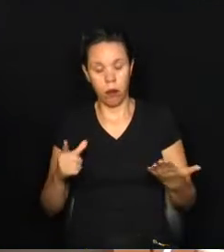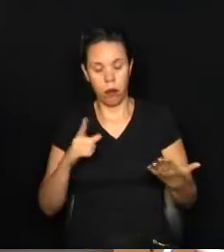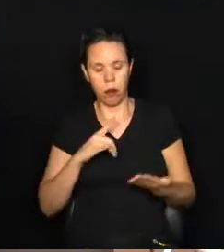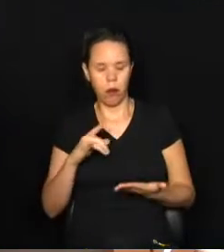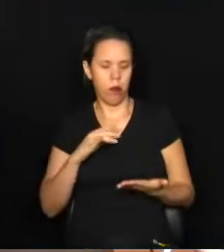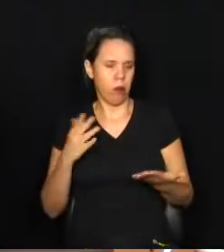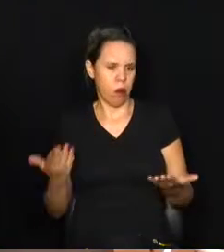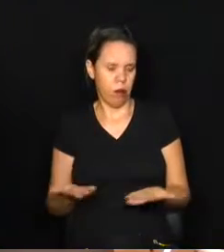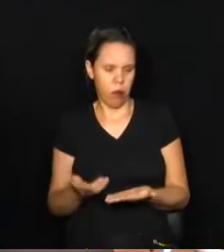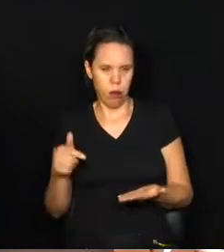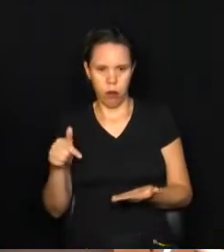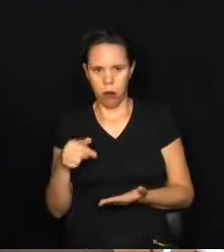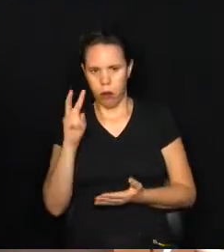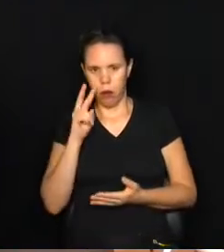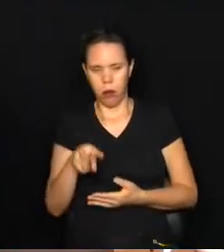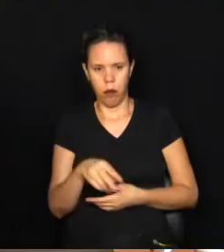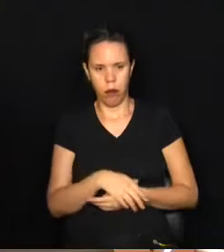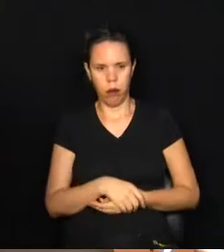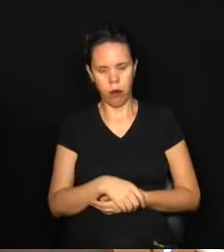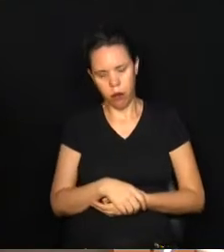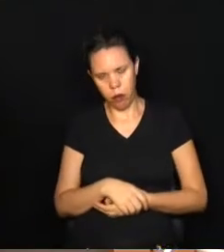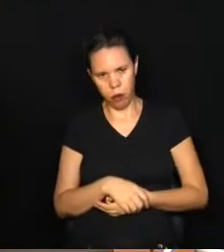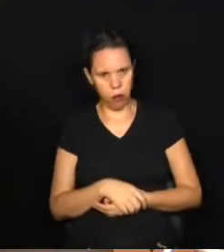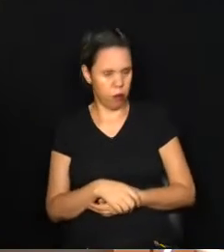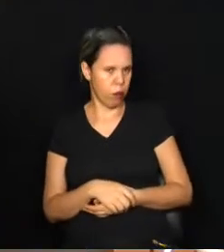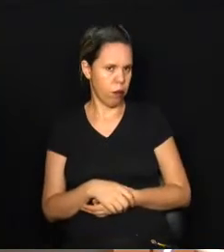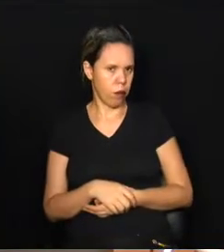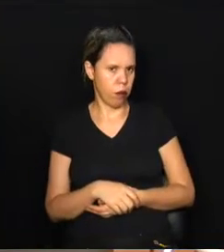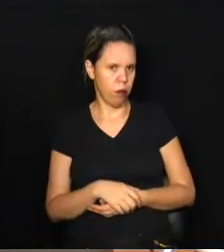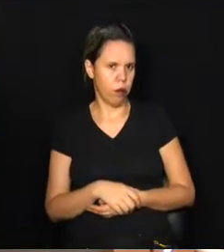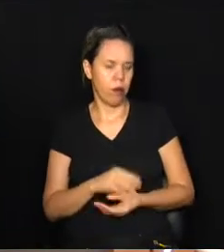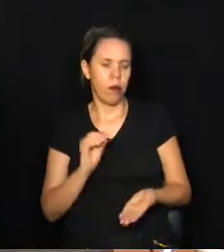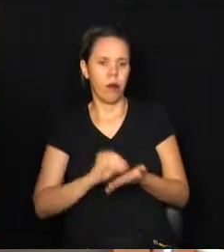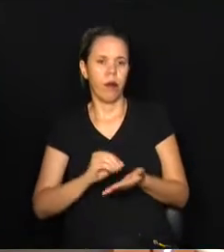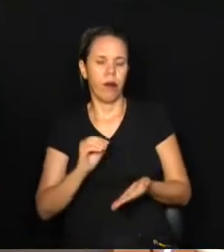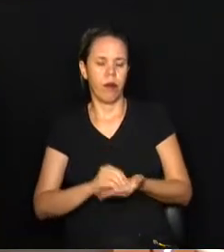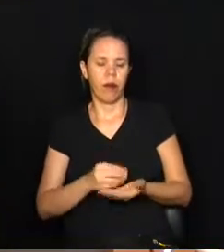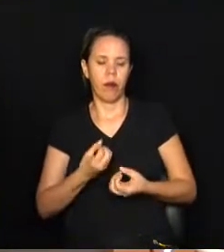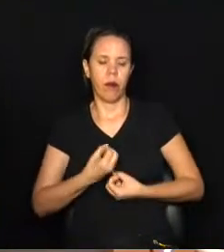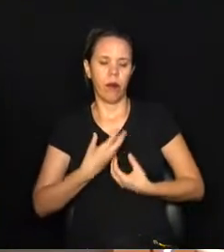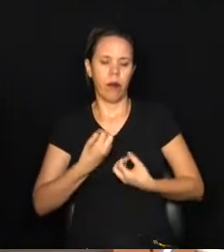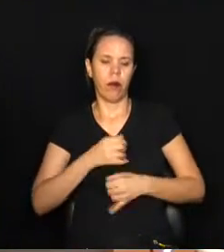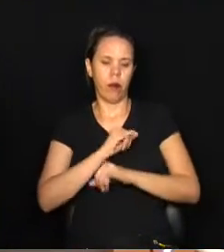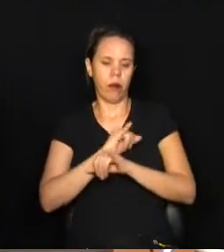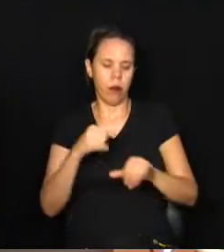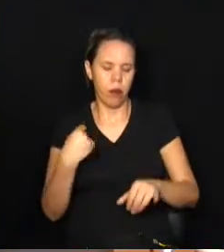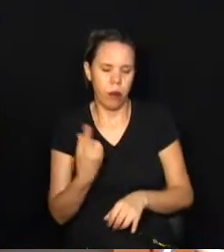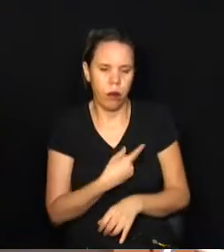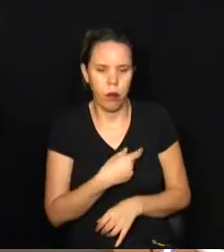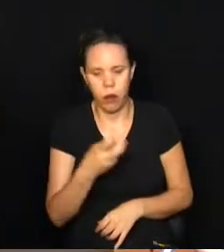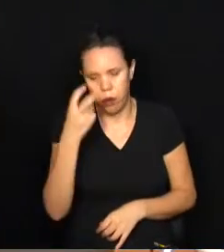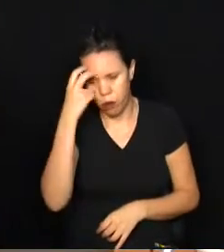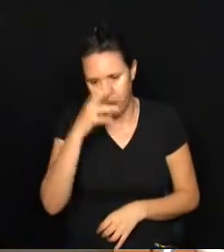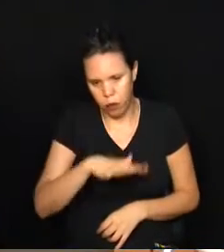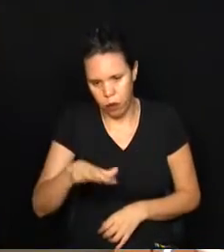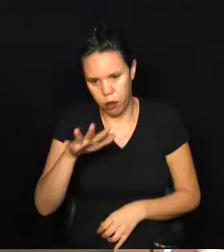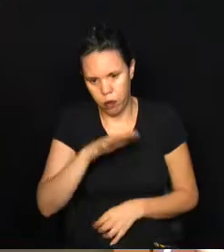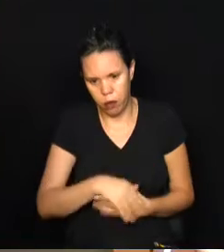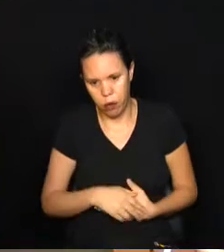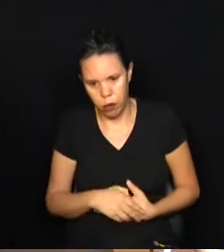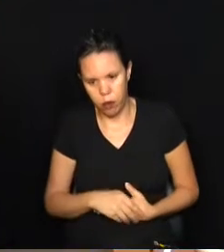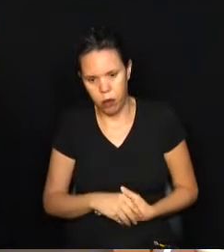temos, hoje o que nós vemos é uma desinformação e a nossa cultura